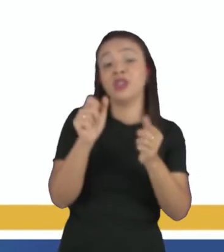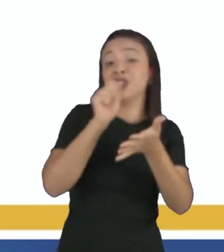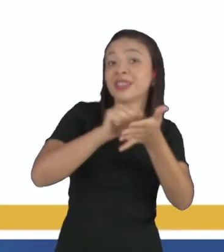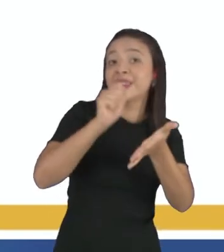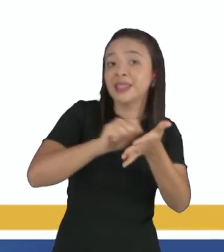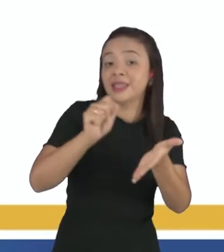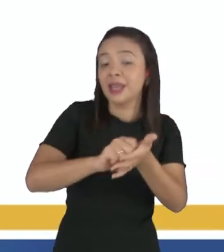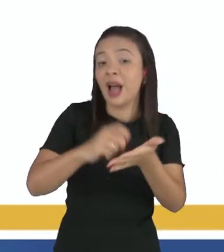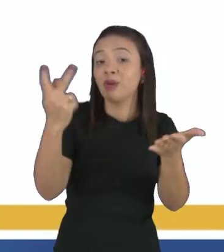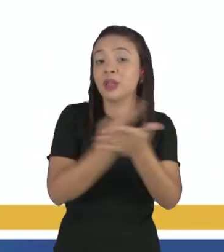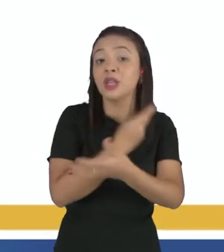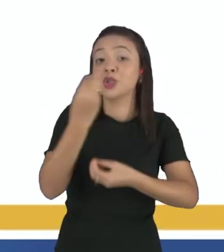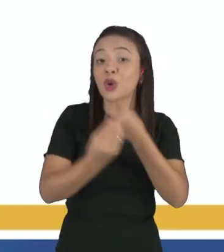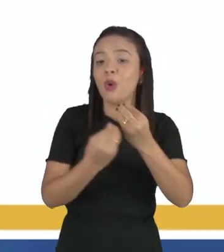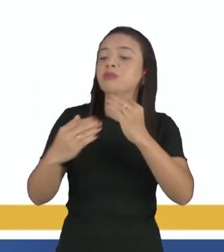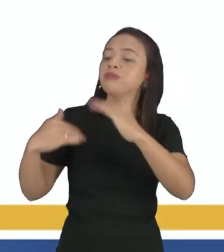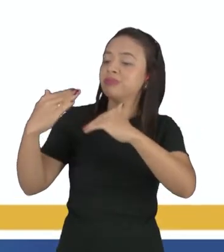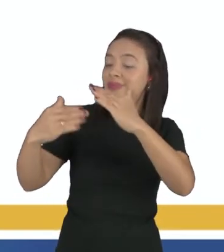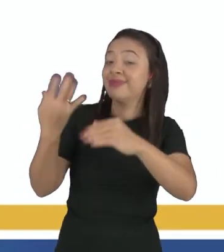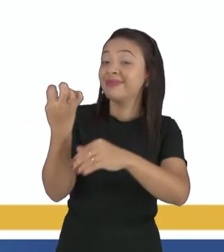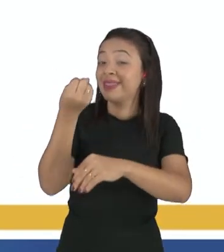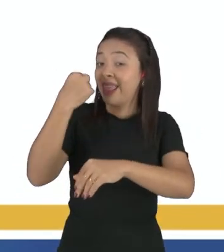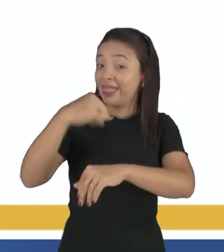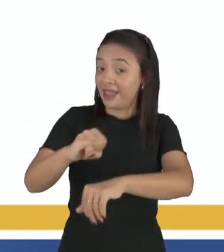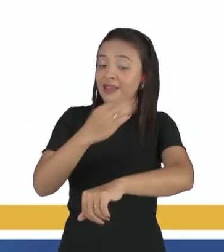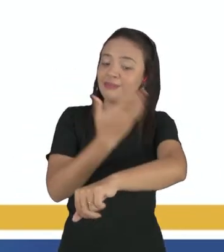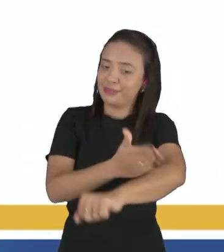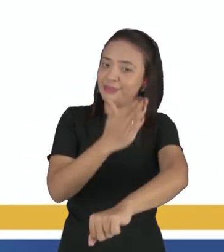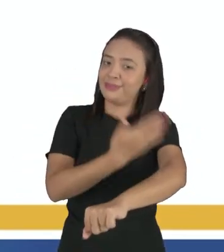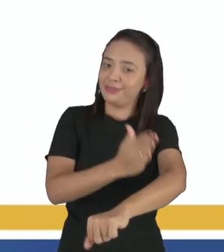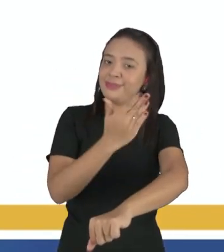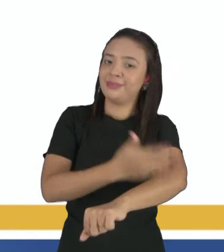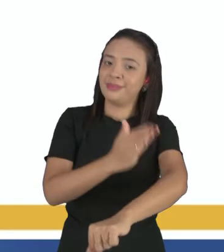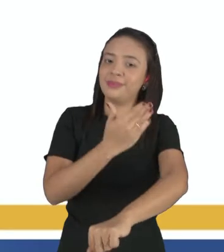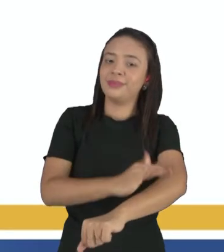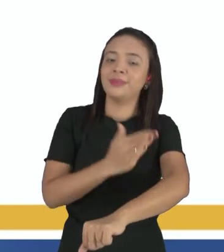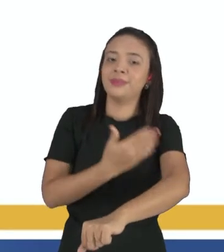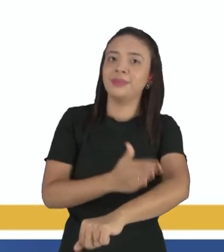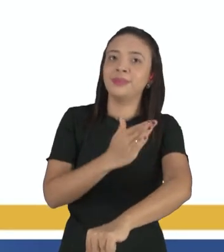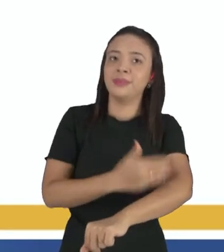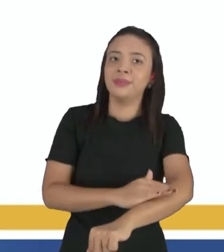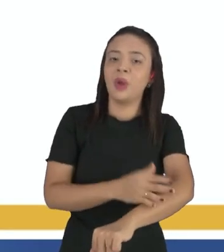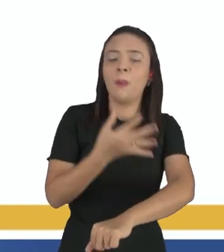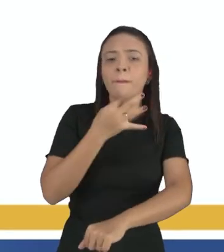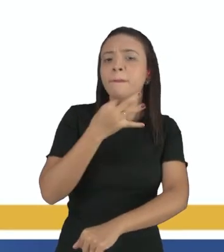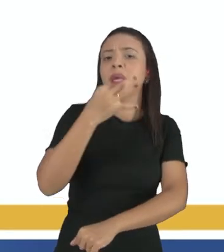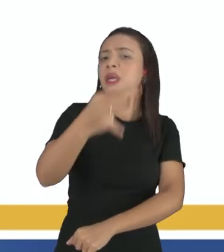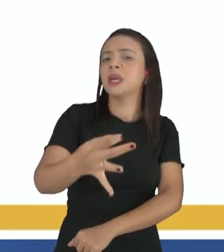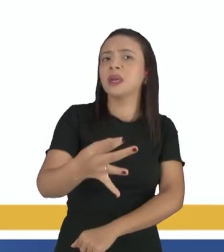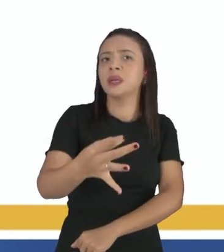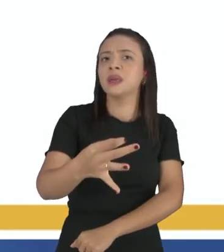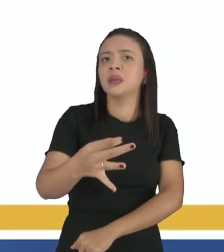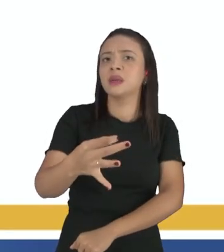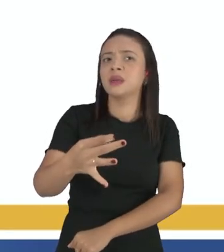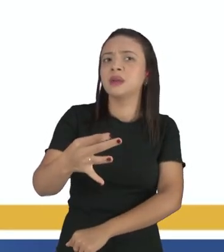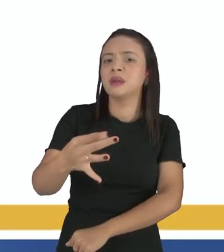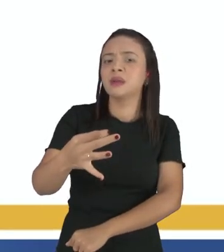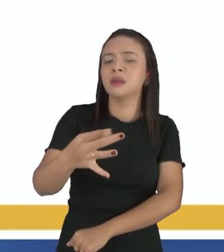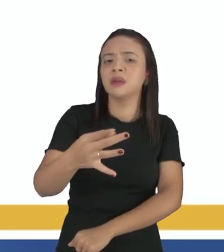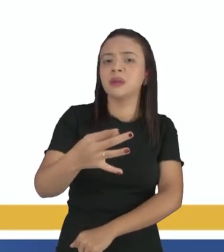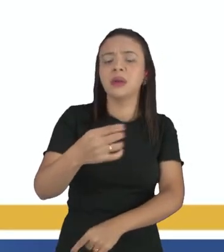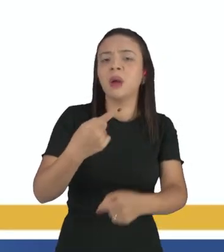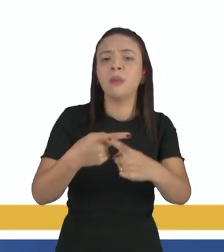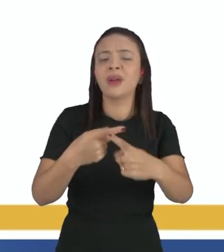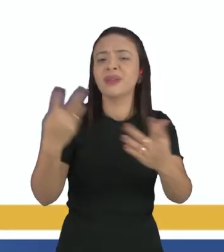forma gradativa, ou seja, exercitando e através do tempo, faça um comentário aí entre você. A que se deve